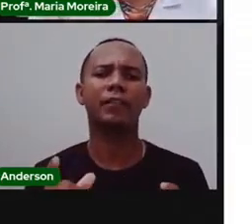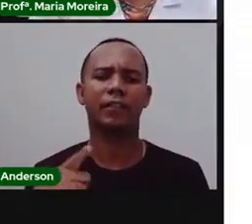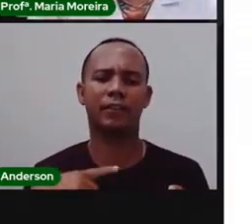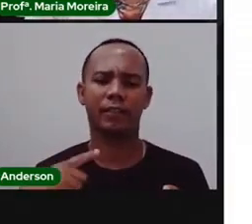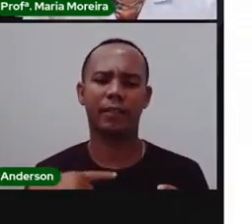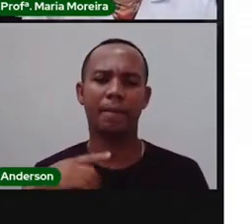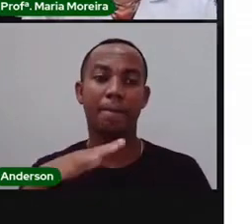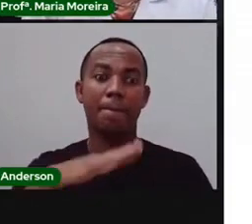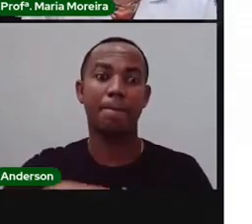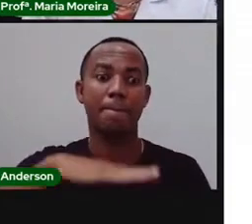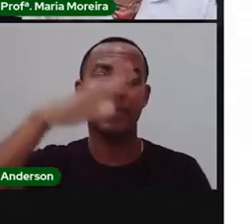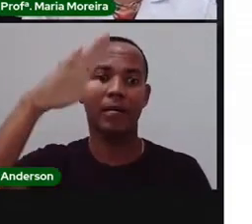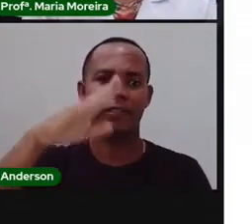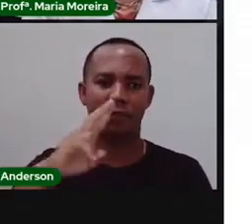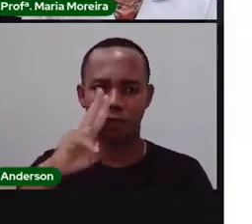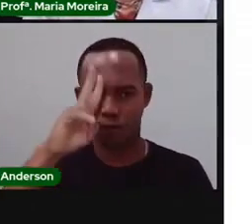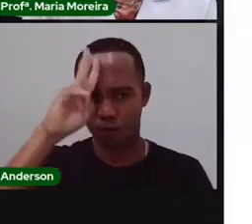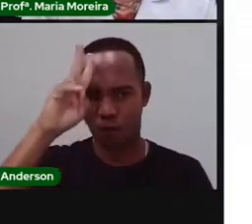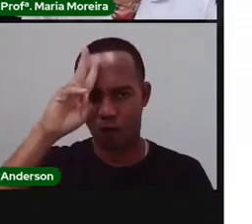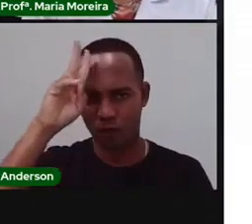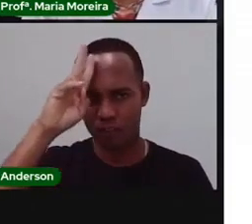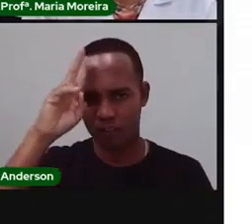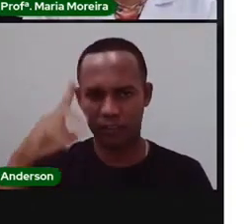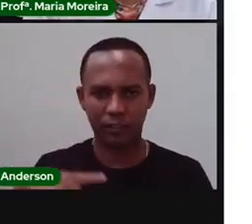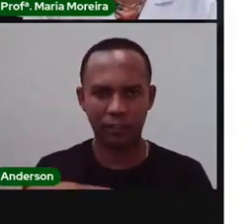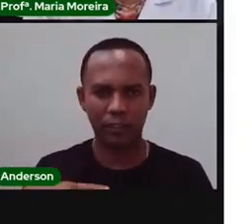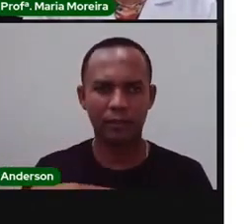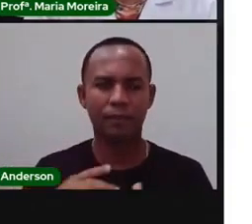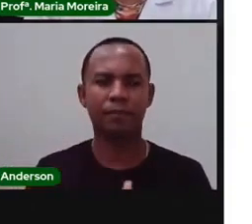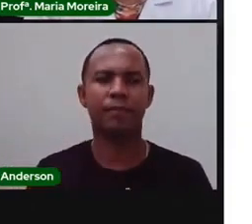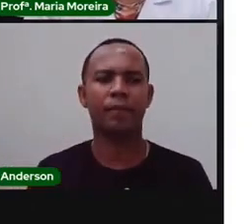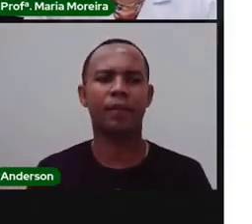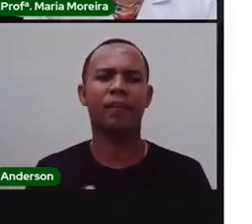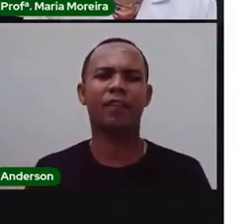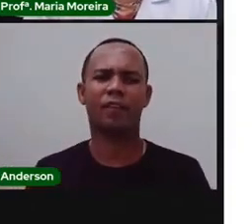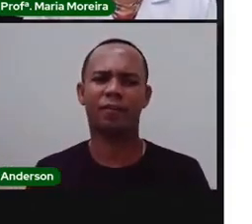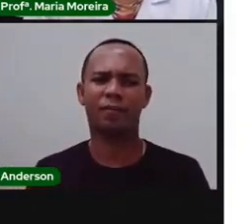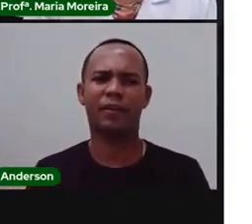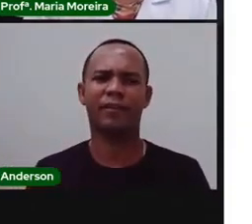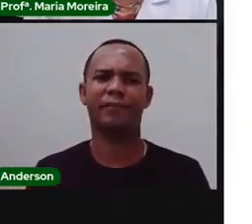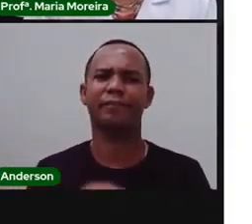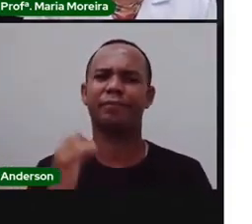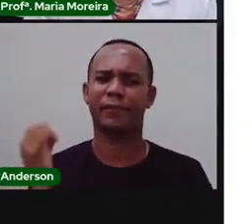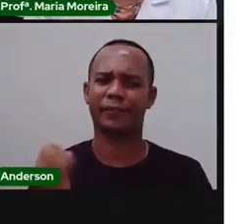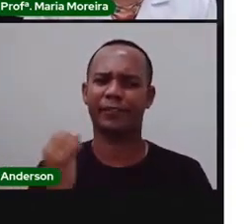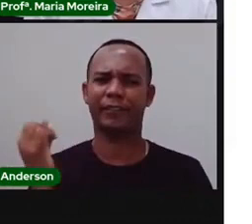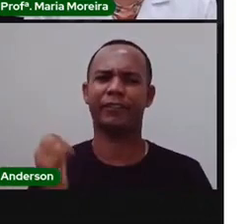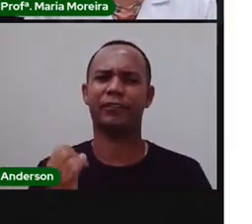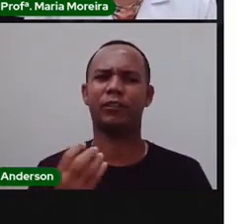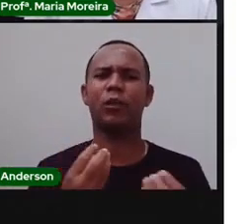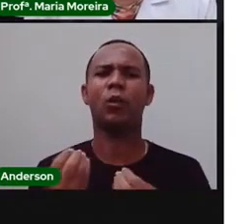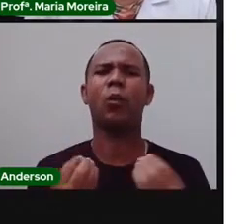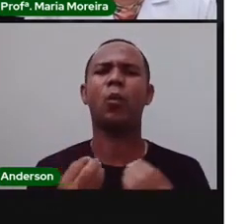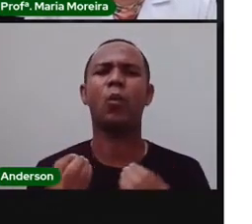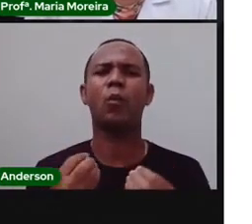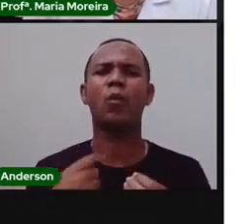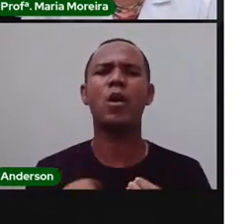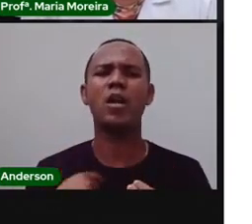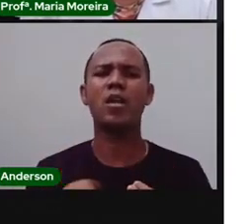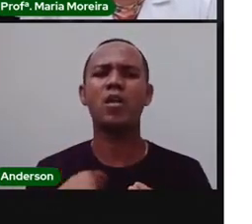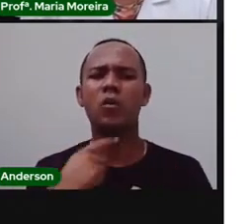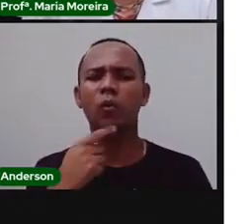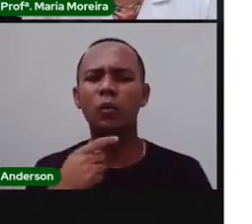mais forte que a outra. E aí vocês vão me perguntar, tá, Pro, interessante, mas e como é que eu vou